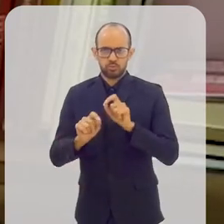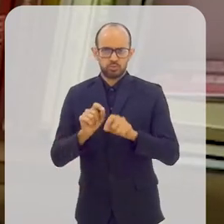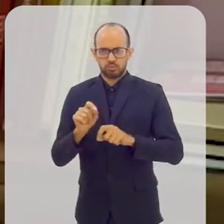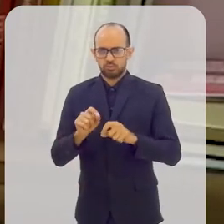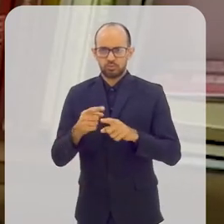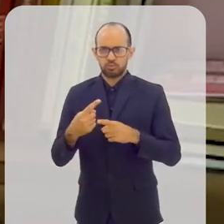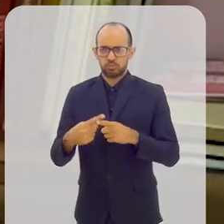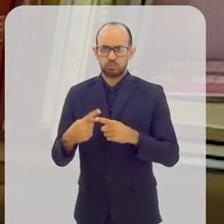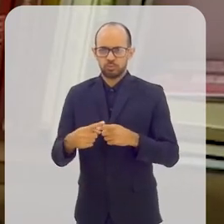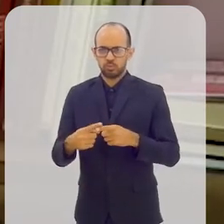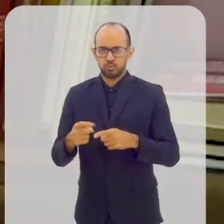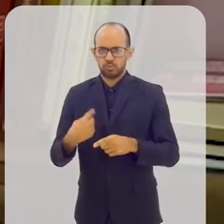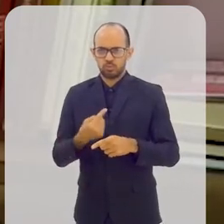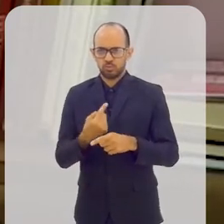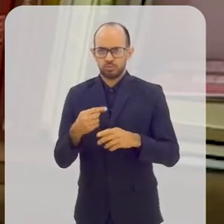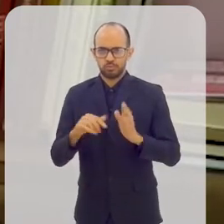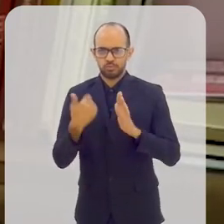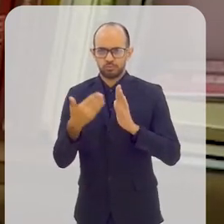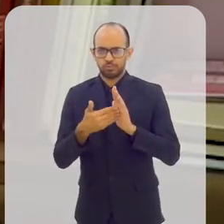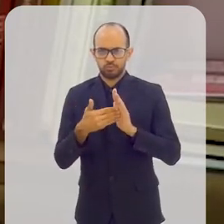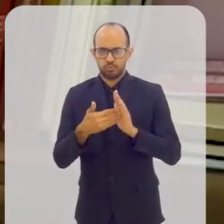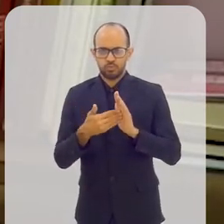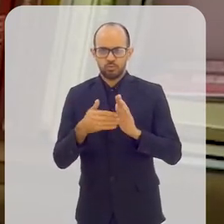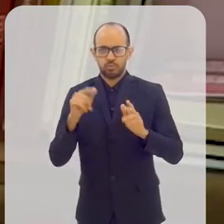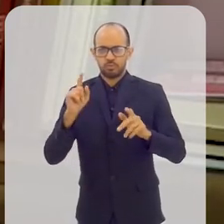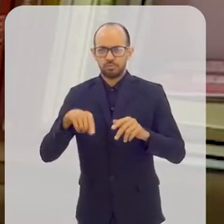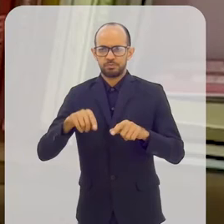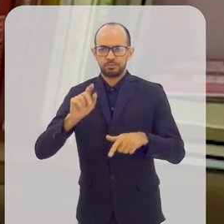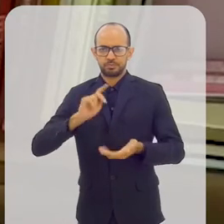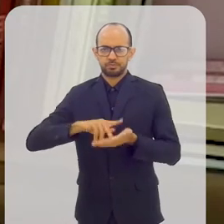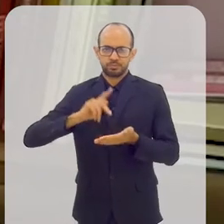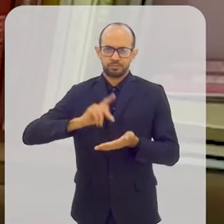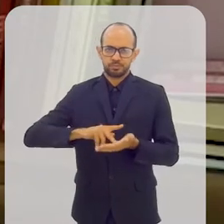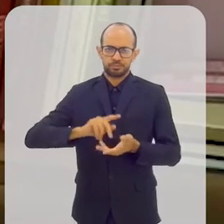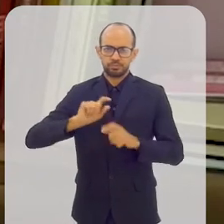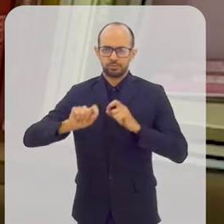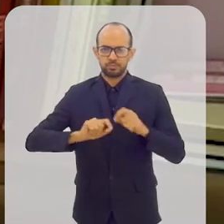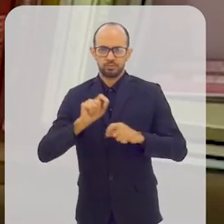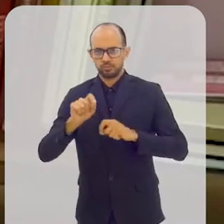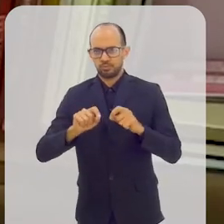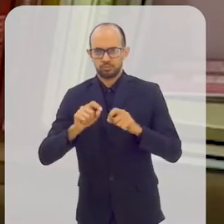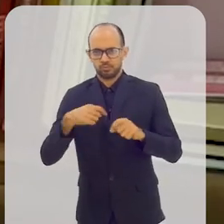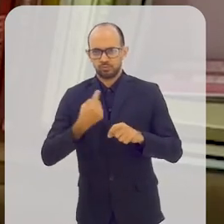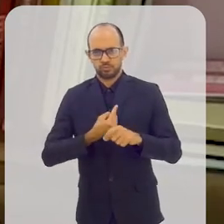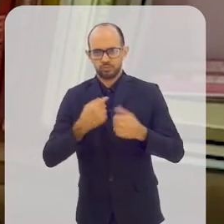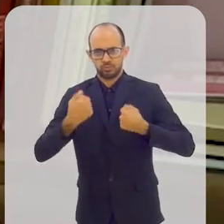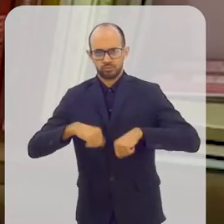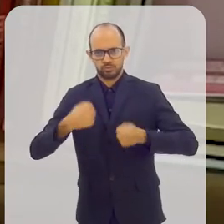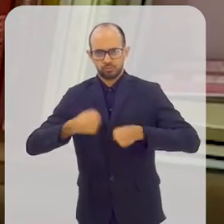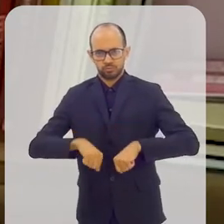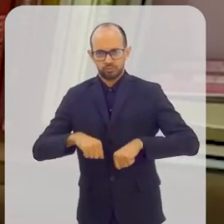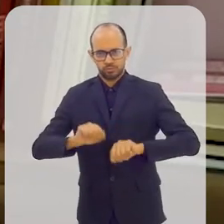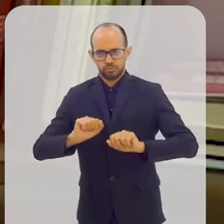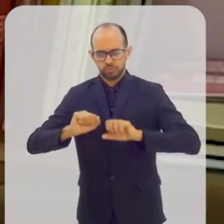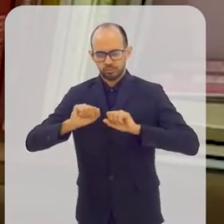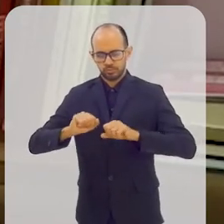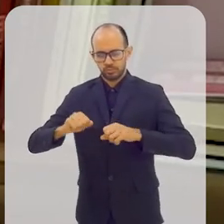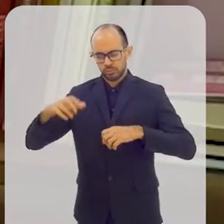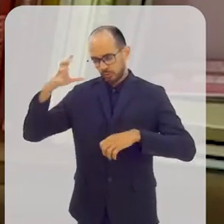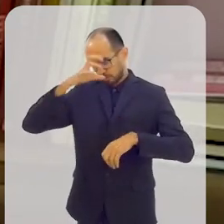Então, porque nós todos somos, na verdade, nós precisamos